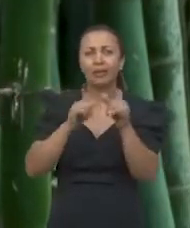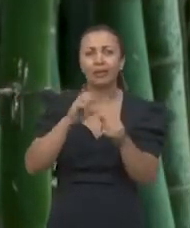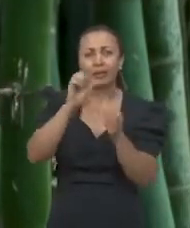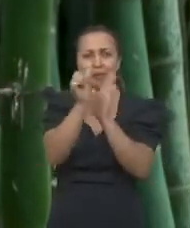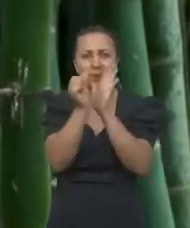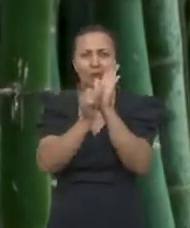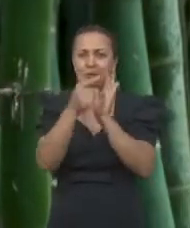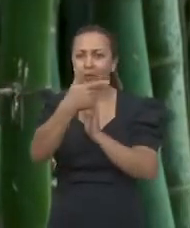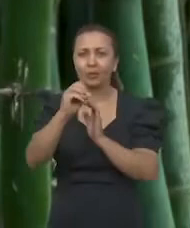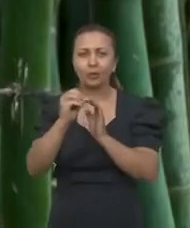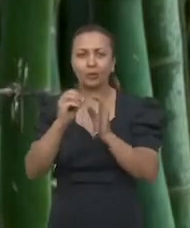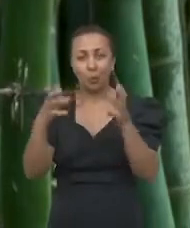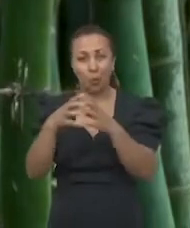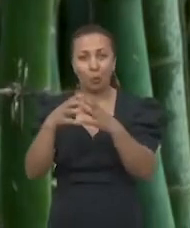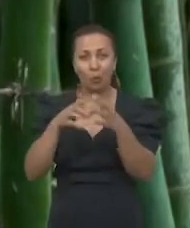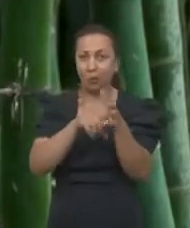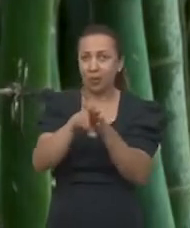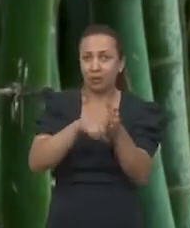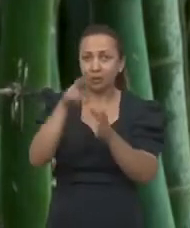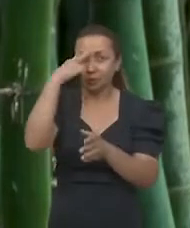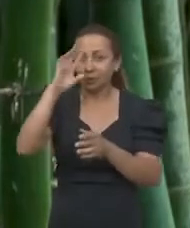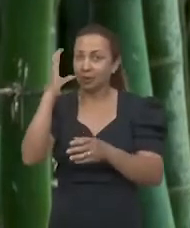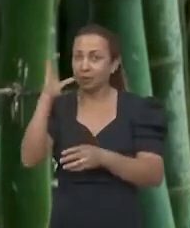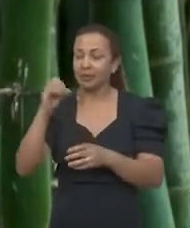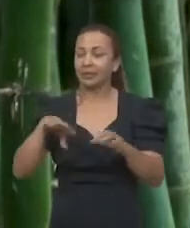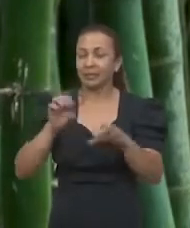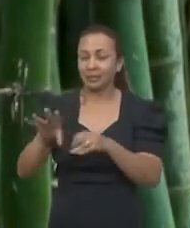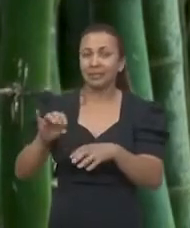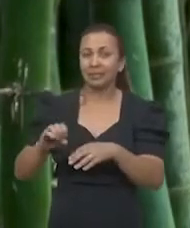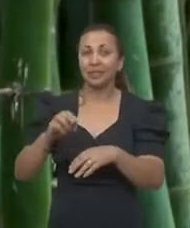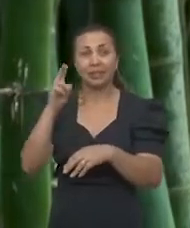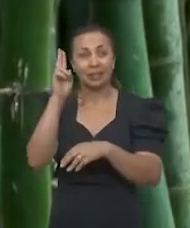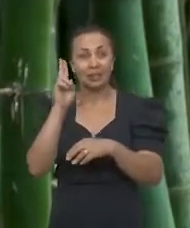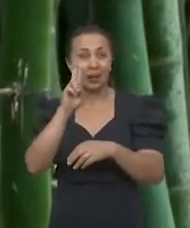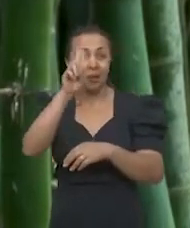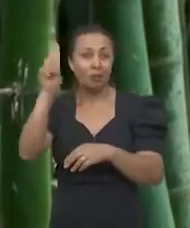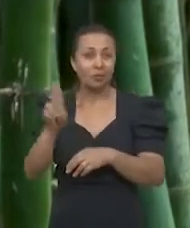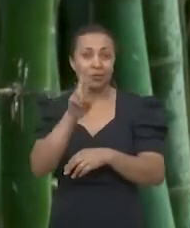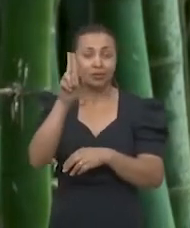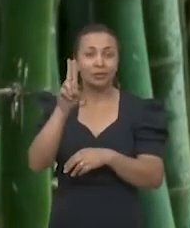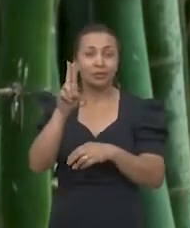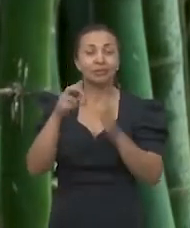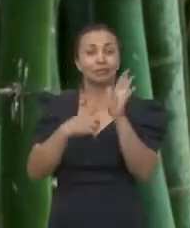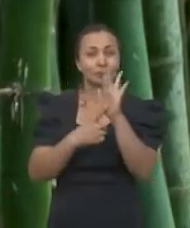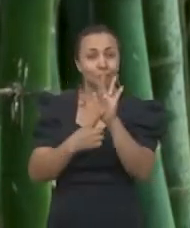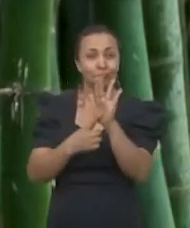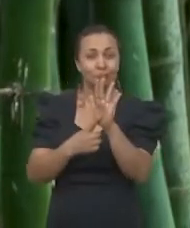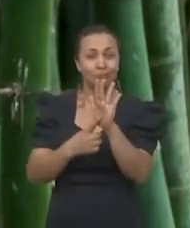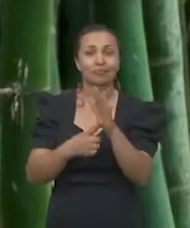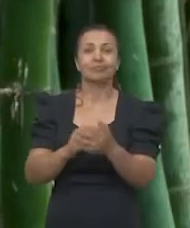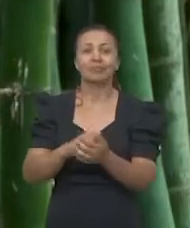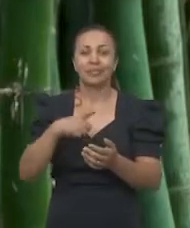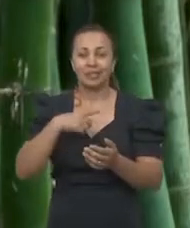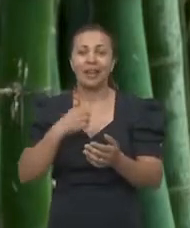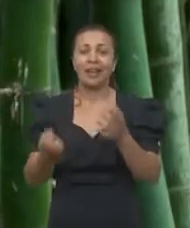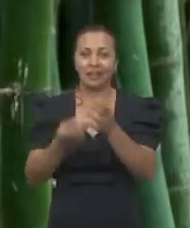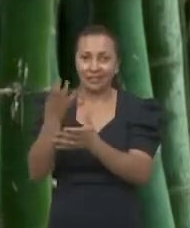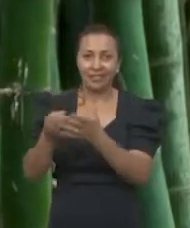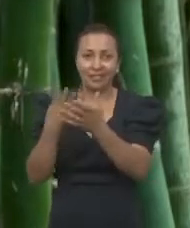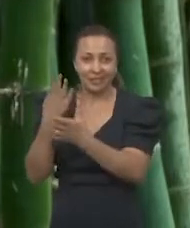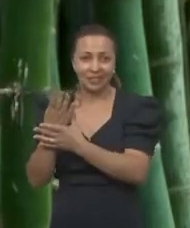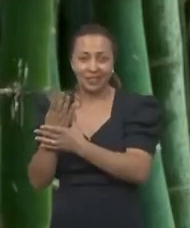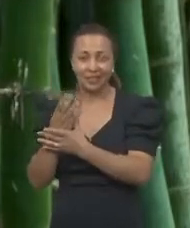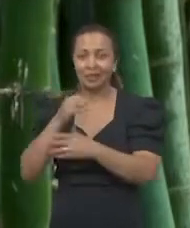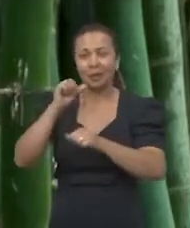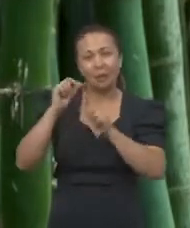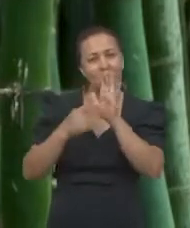XX? Um grupo de pesquisa em história da ciência e ensino da Universidade Estadual da Paraíba tem recriado equipamentos a